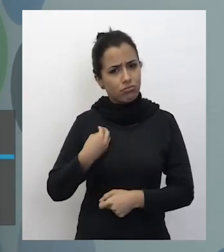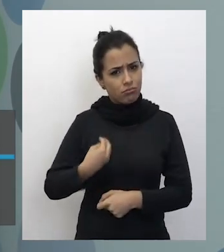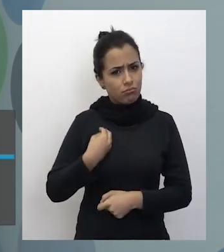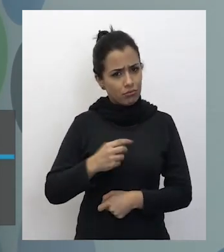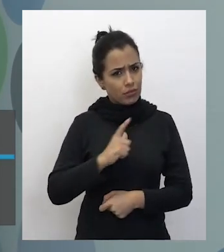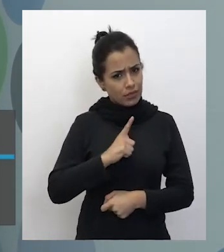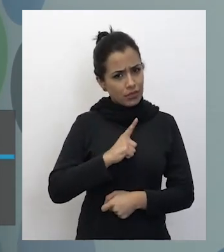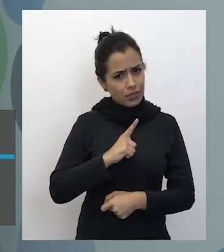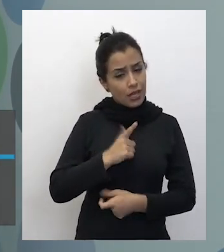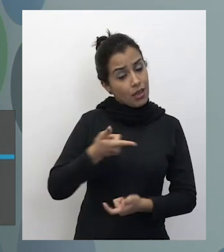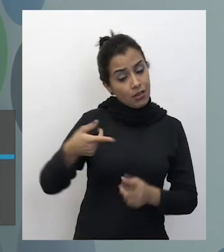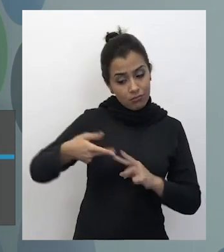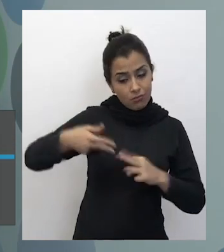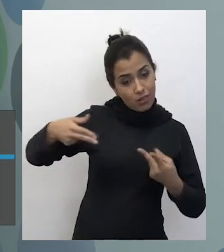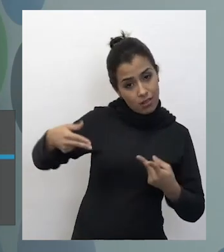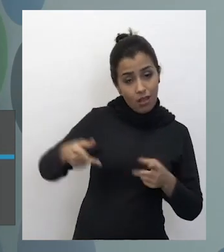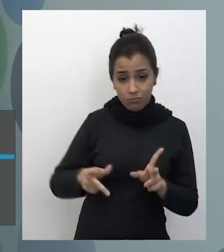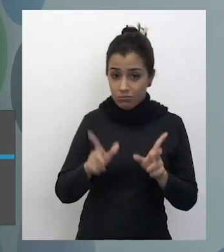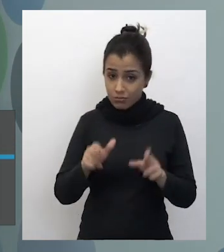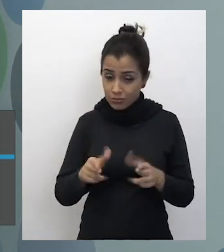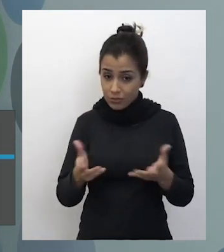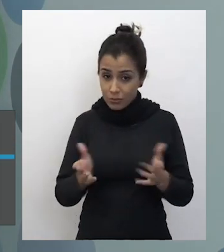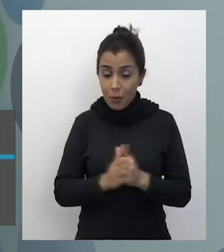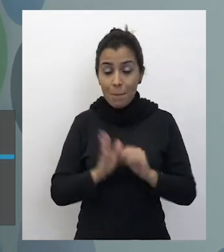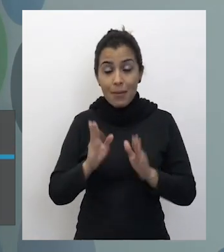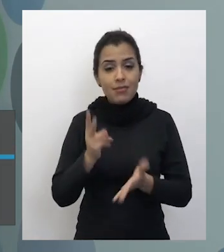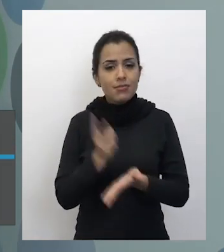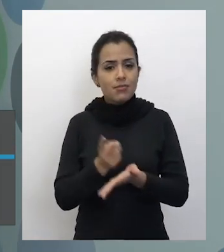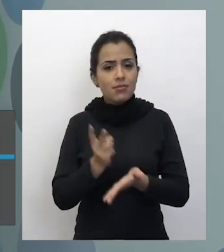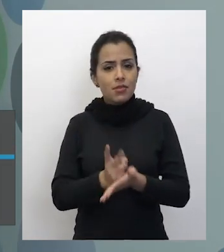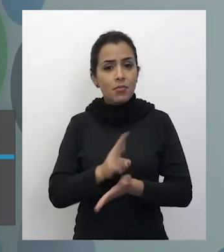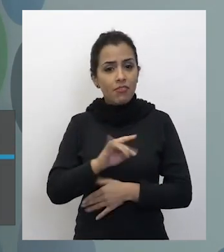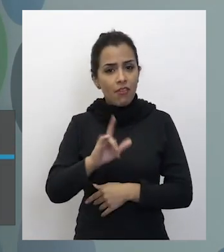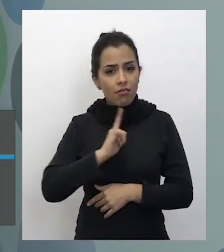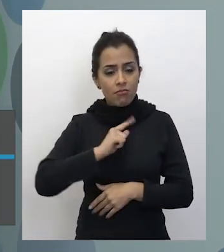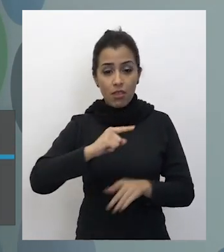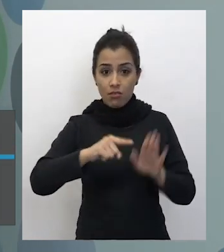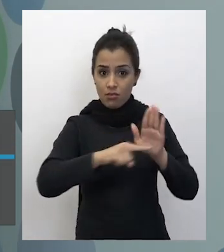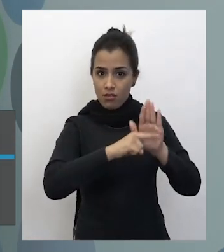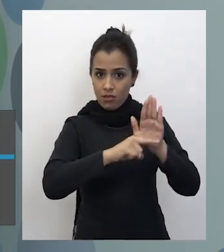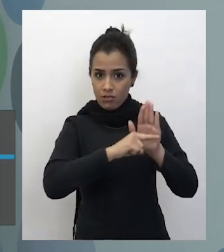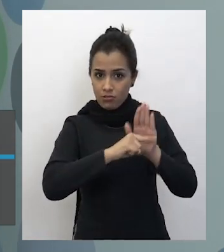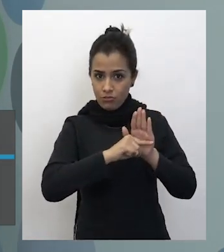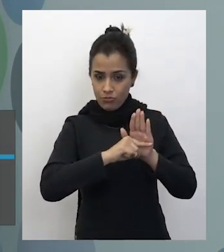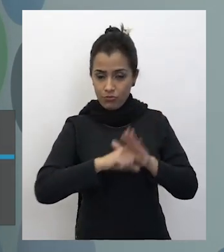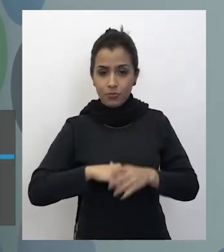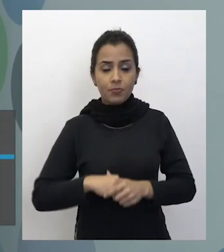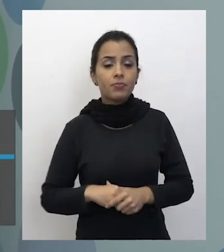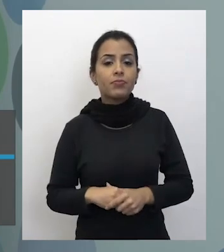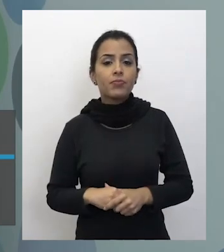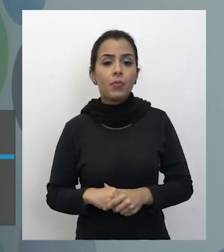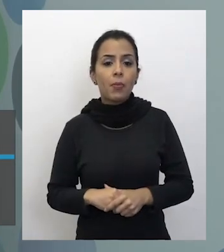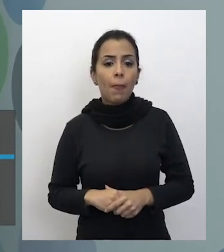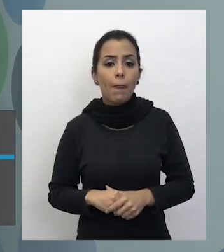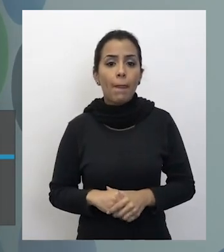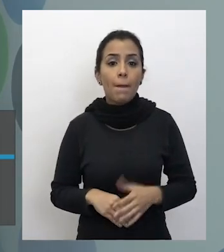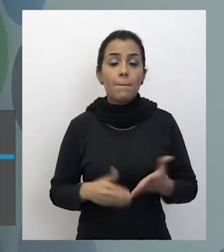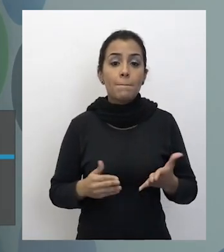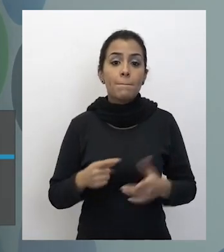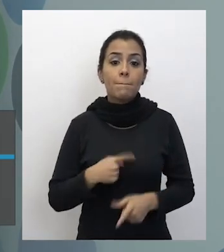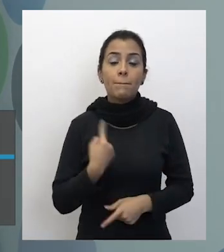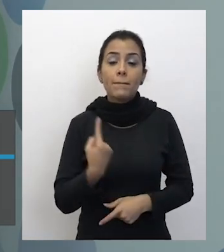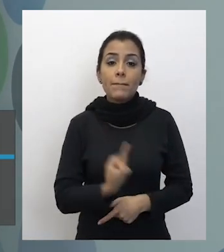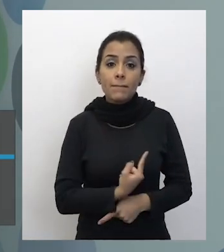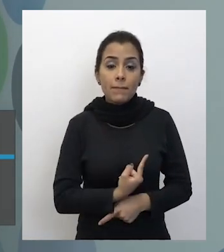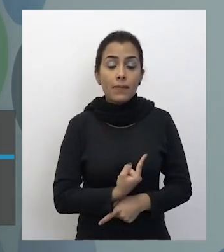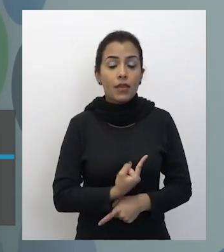é diferente, tá? Então só que ela vai estar sempre carregada negativamente, tá bom? E aí, nós criamos